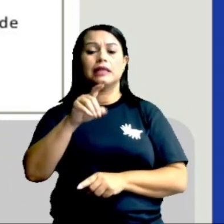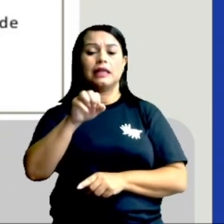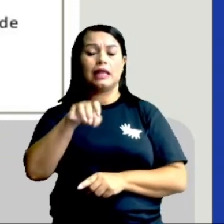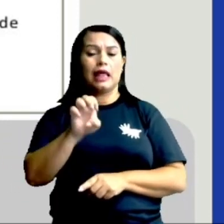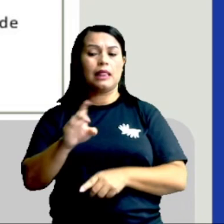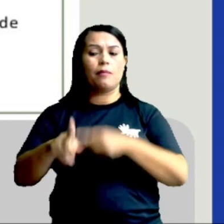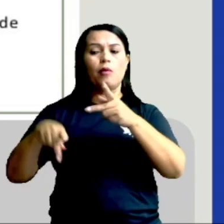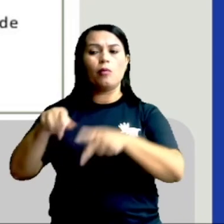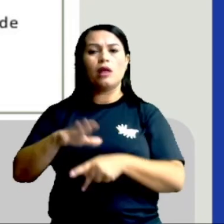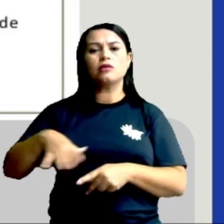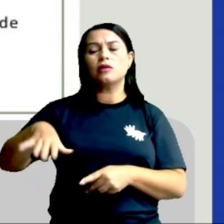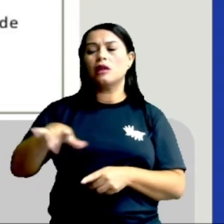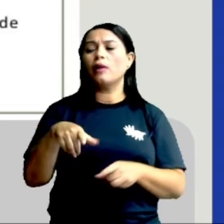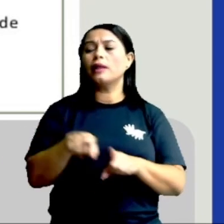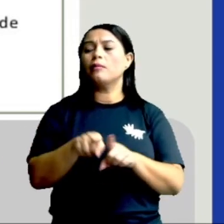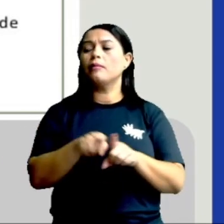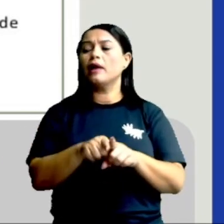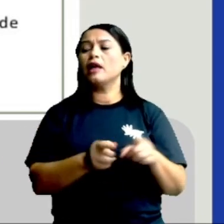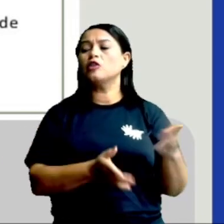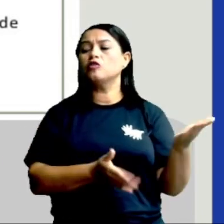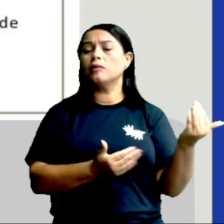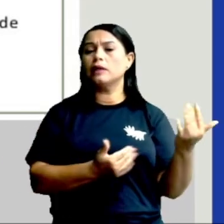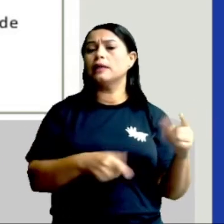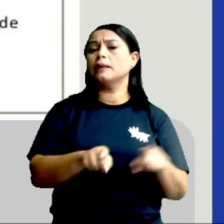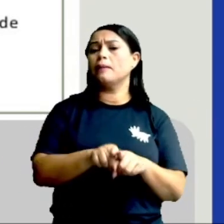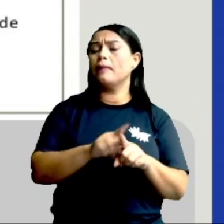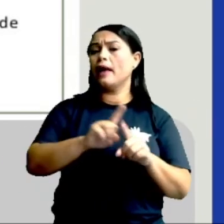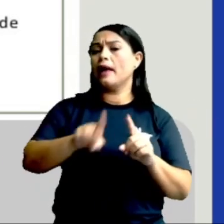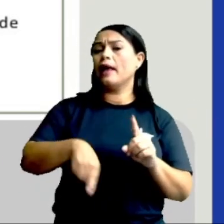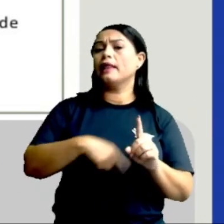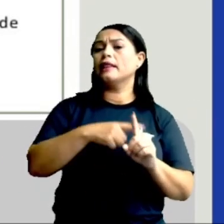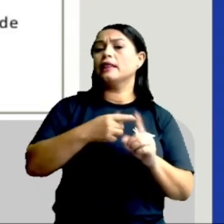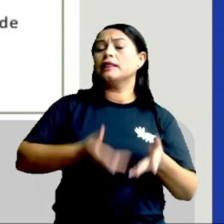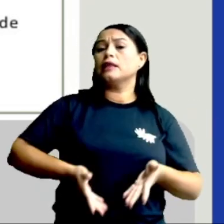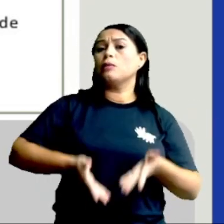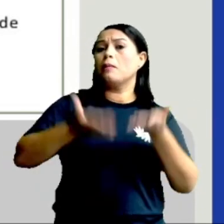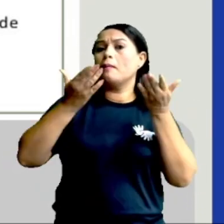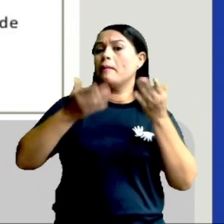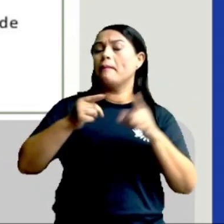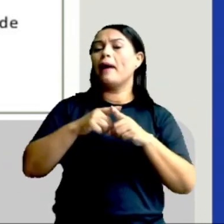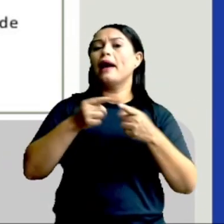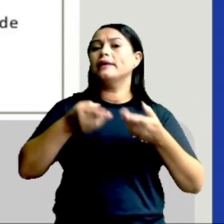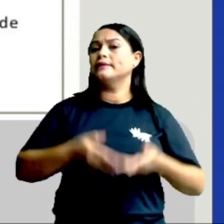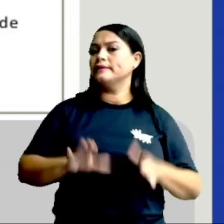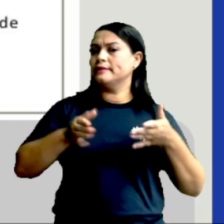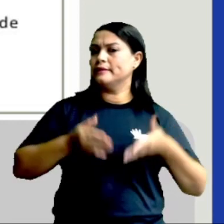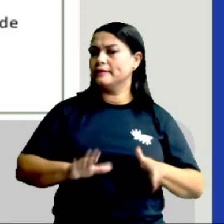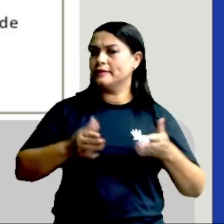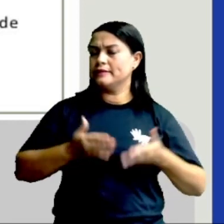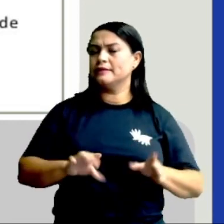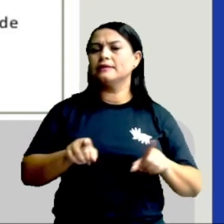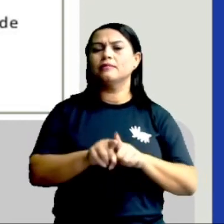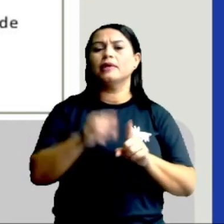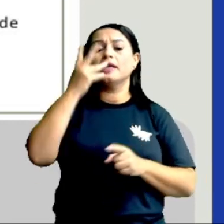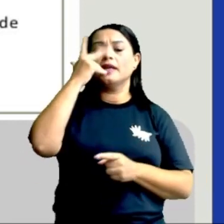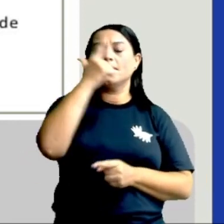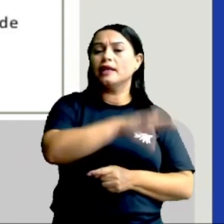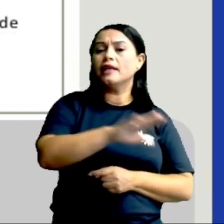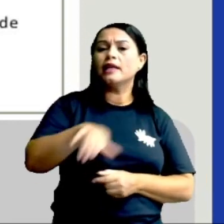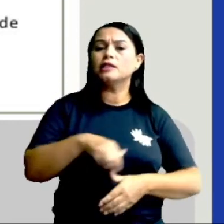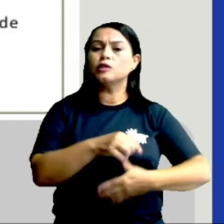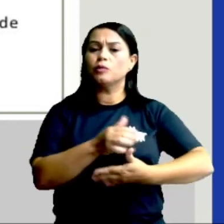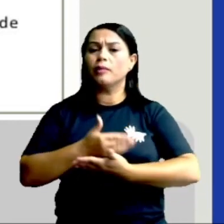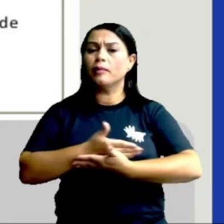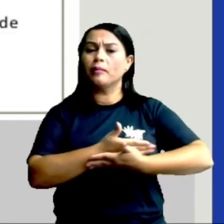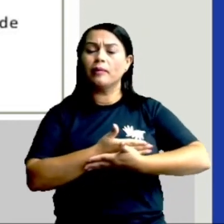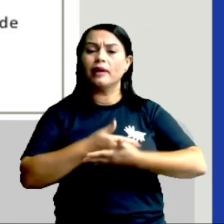da população, aumento da taxa de natalidade, ou seja, nascem mais pessoas, crianças, e o